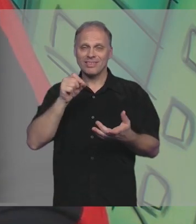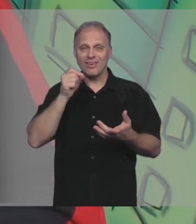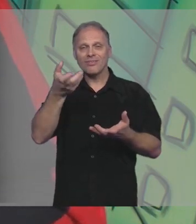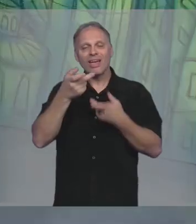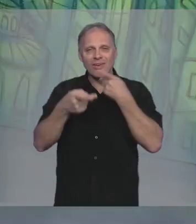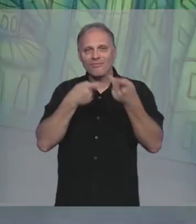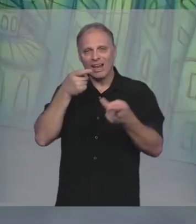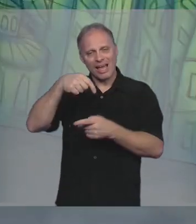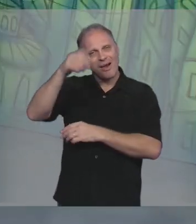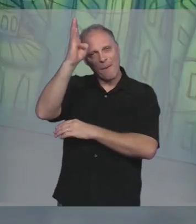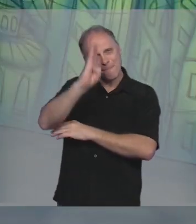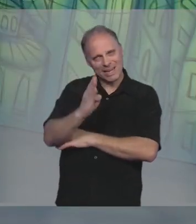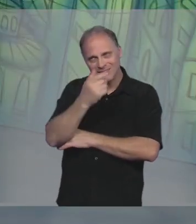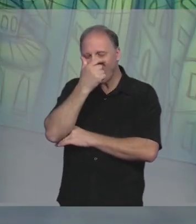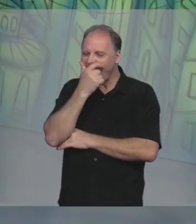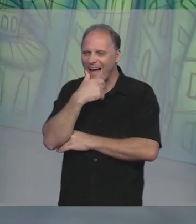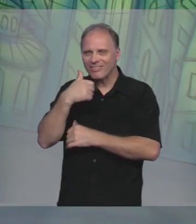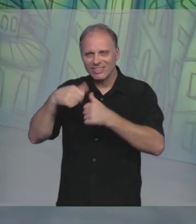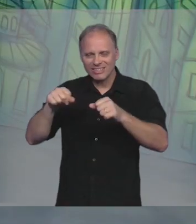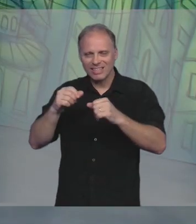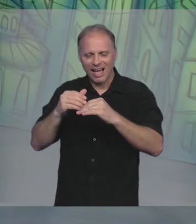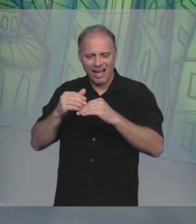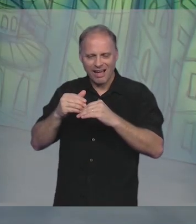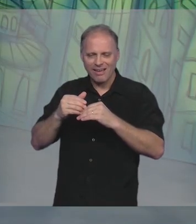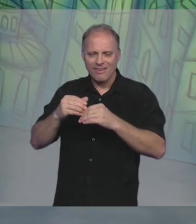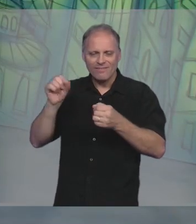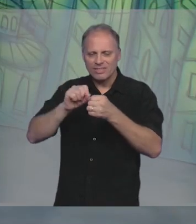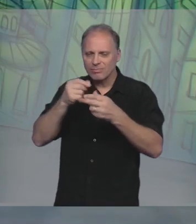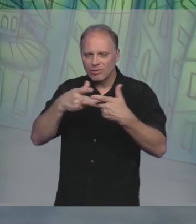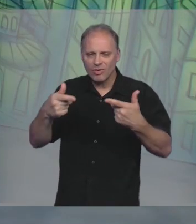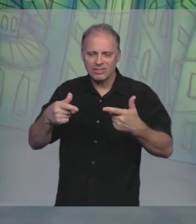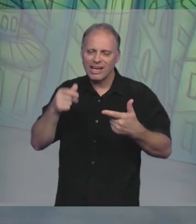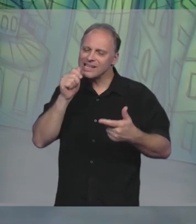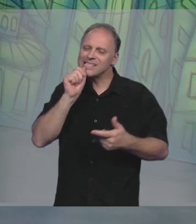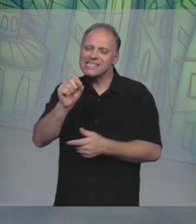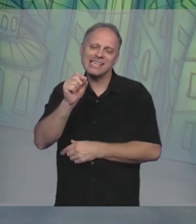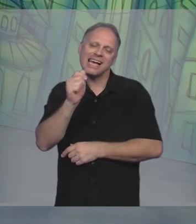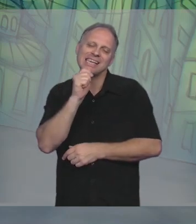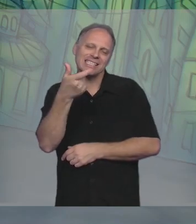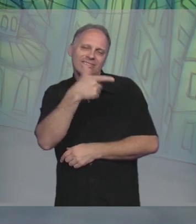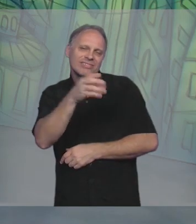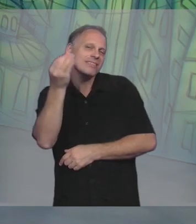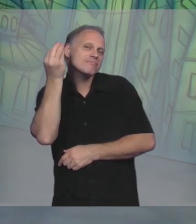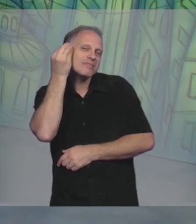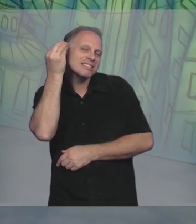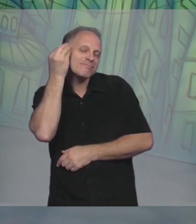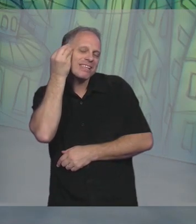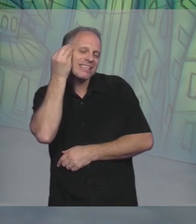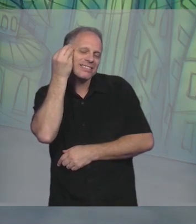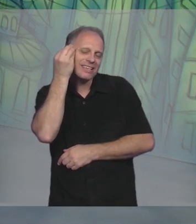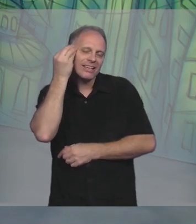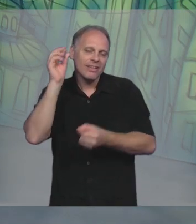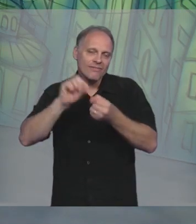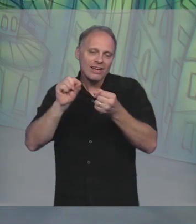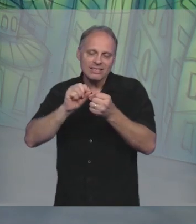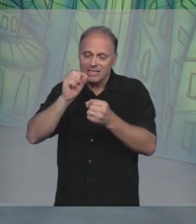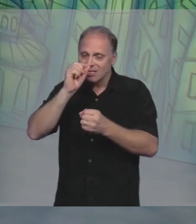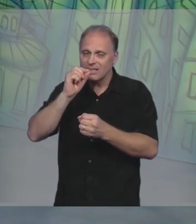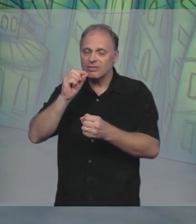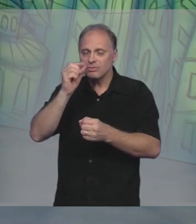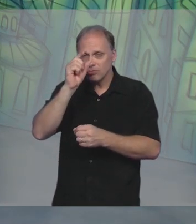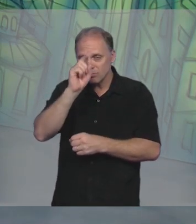assim, eu acho que o Brasil está atropelando de que nós não temos uma experiência ainda de fazer isso no ensino